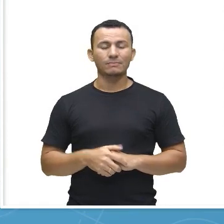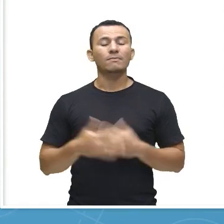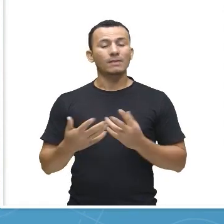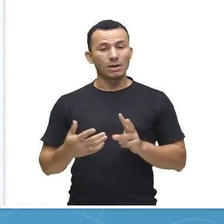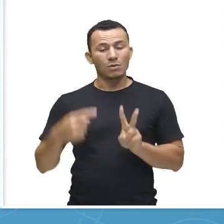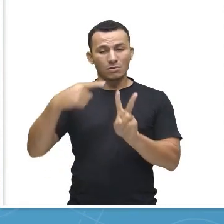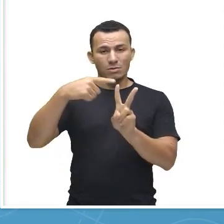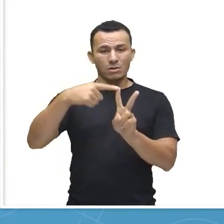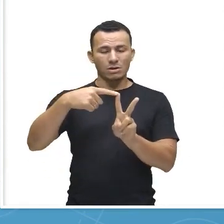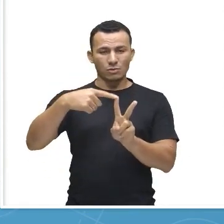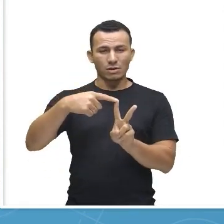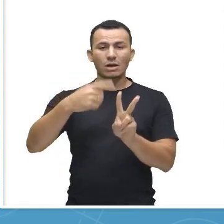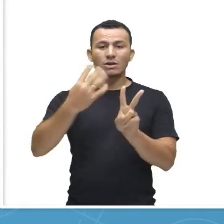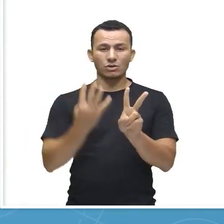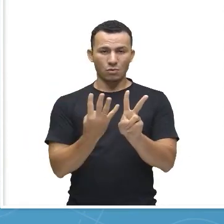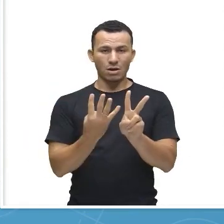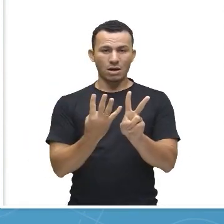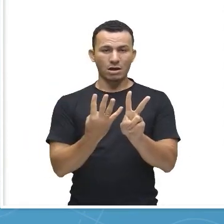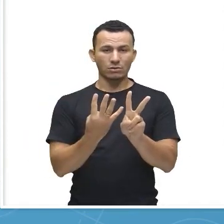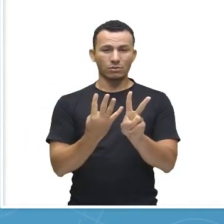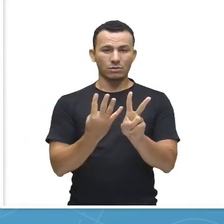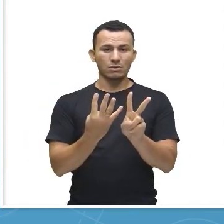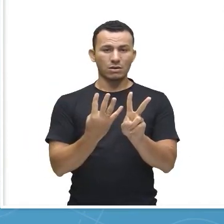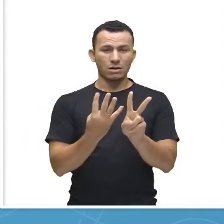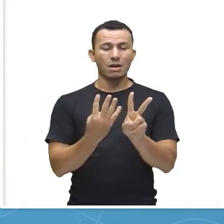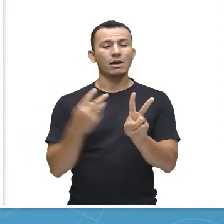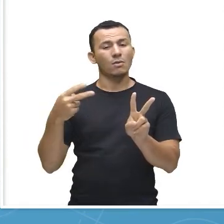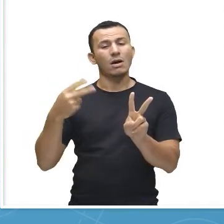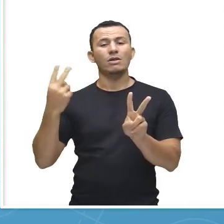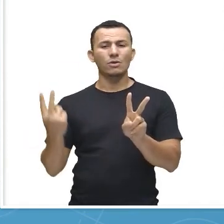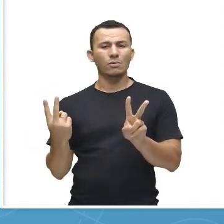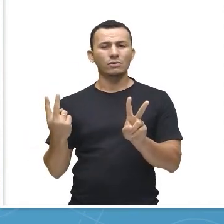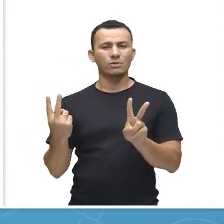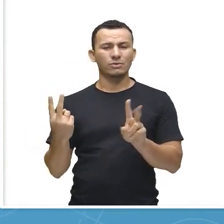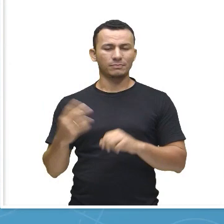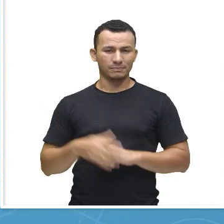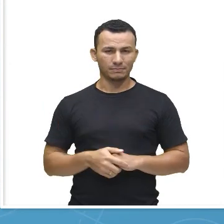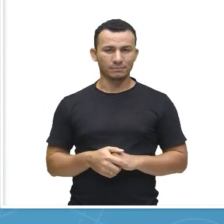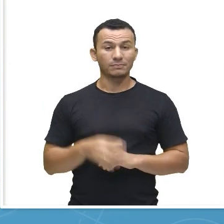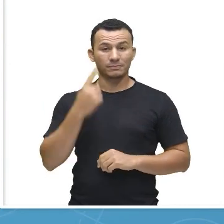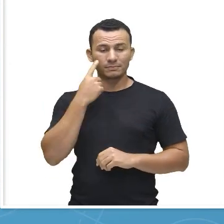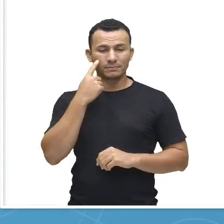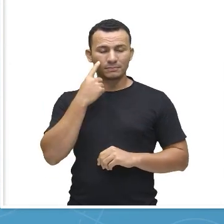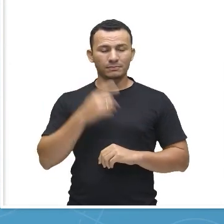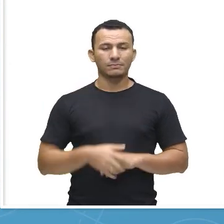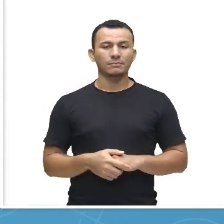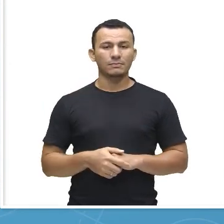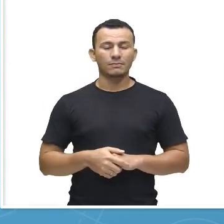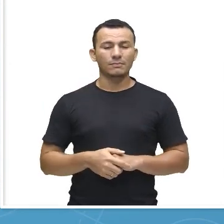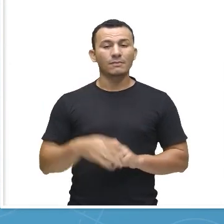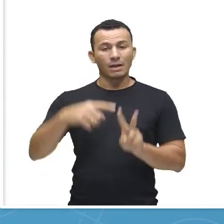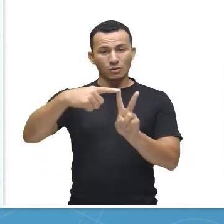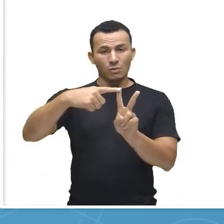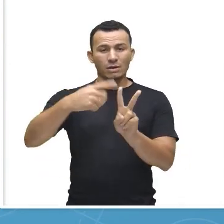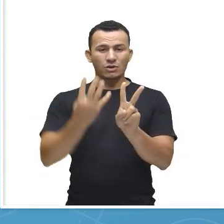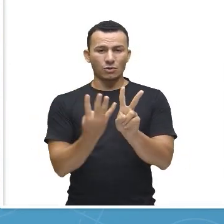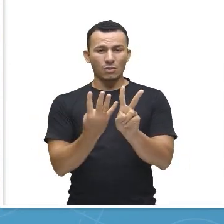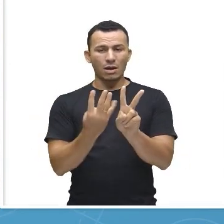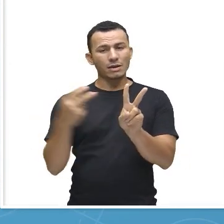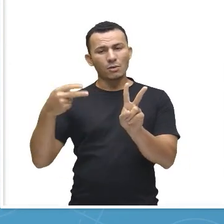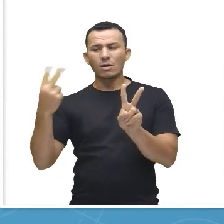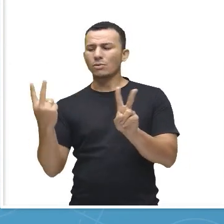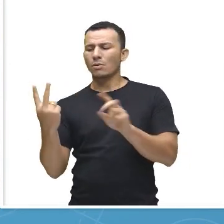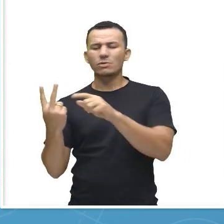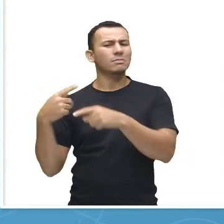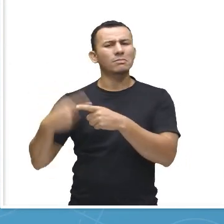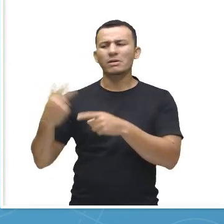raiz quadrada de 4 é igual a 2. Tudo bem? Vamos lá, então. Raiz quadrada de 4 é igual a 2. Por